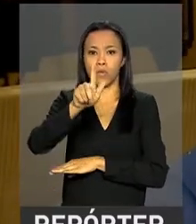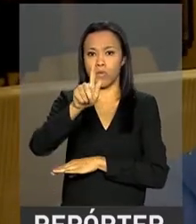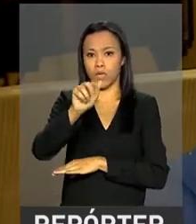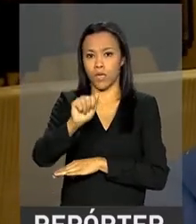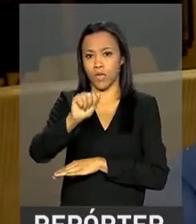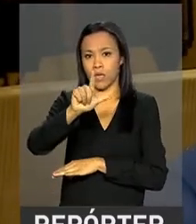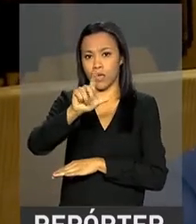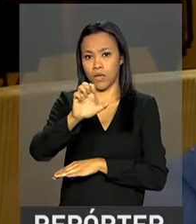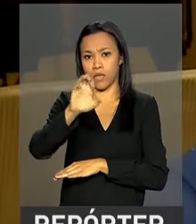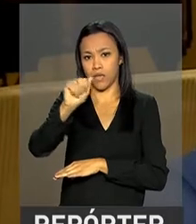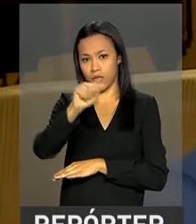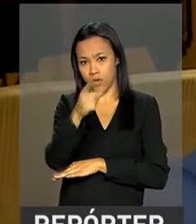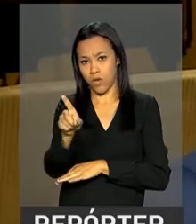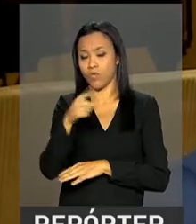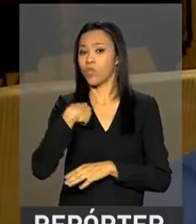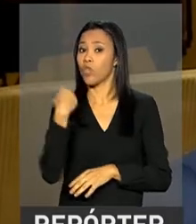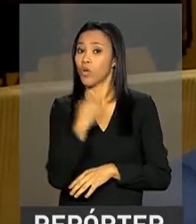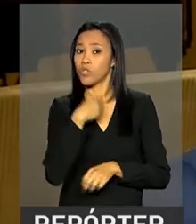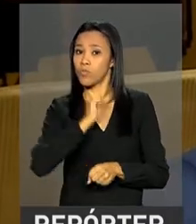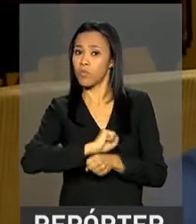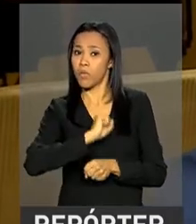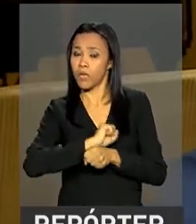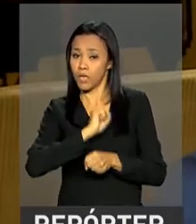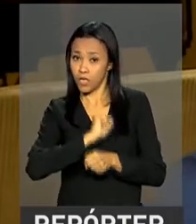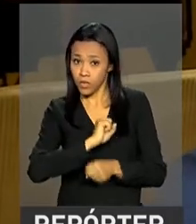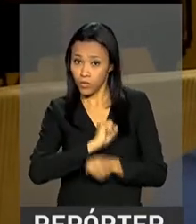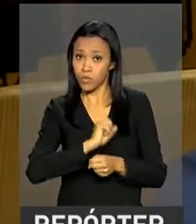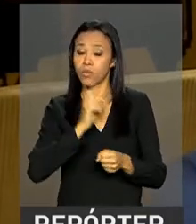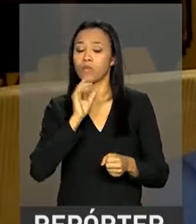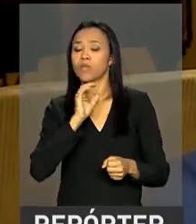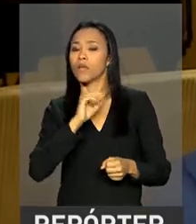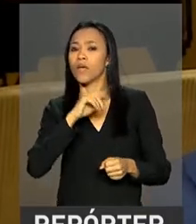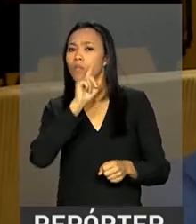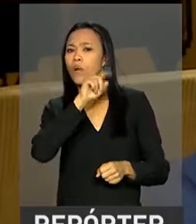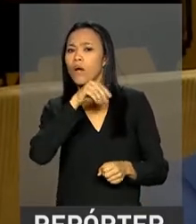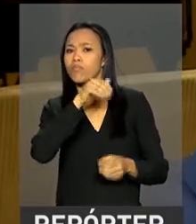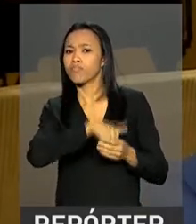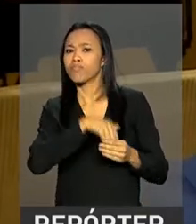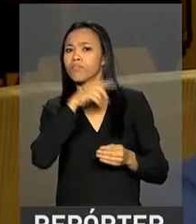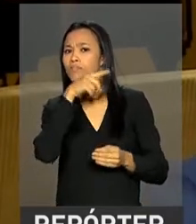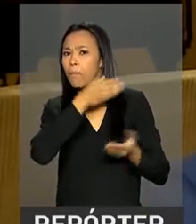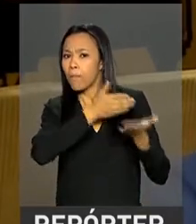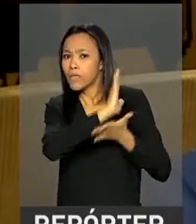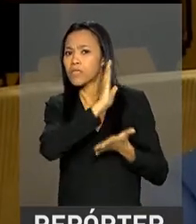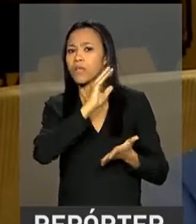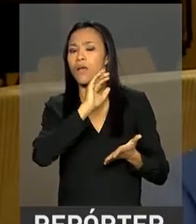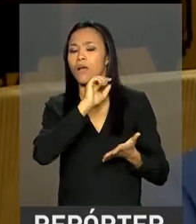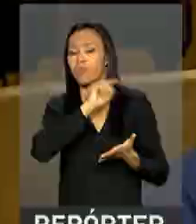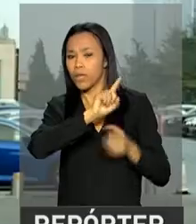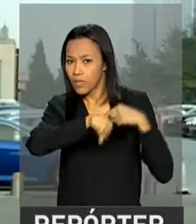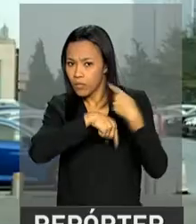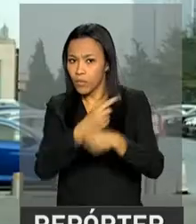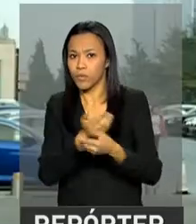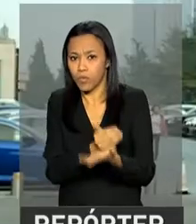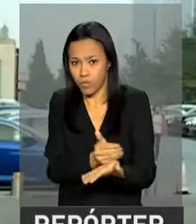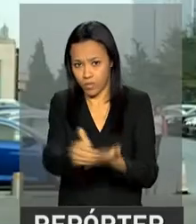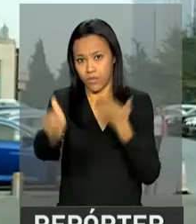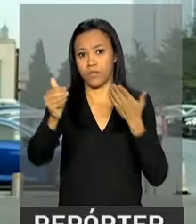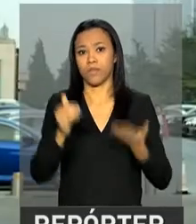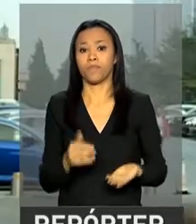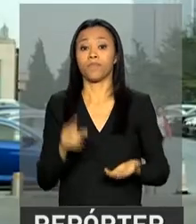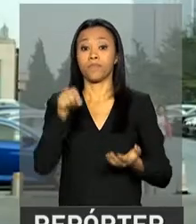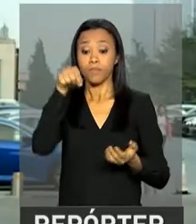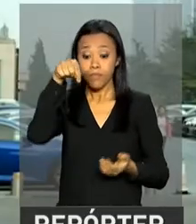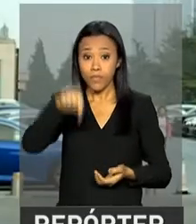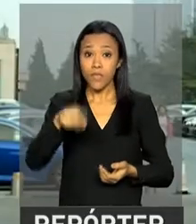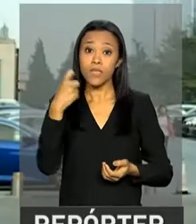no Congresso a respeito das concessões de aeroportos, ela seja aprovada para que eles possam fazer esses investimentos. Já nesta